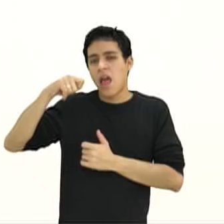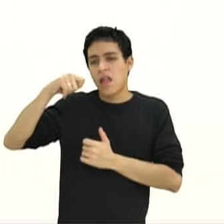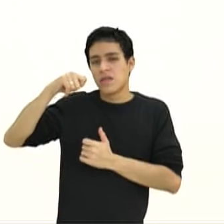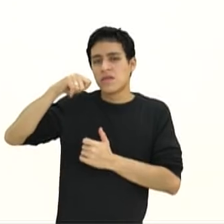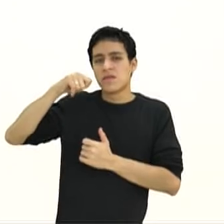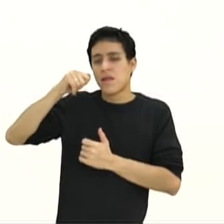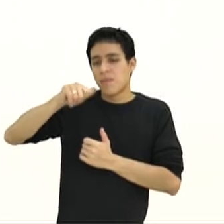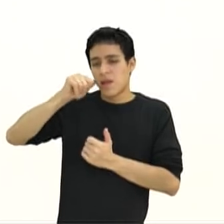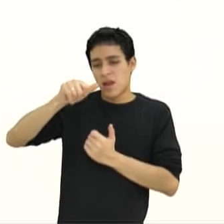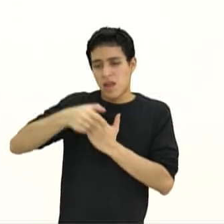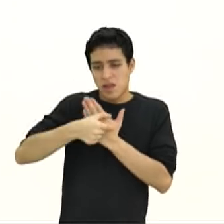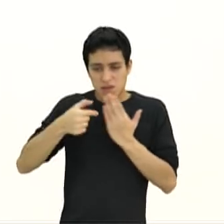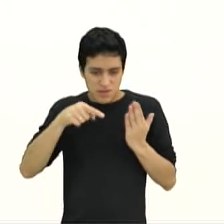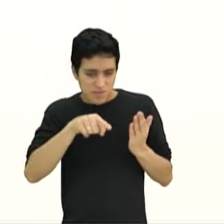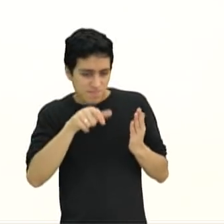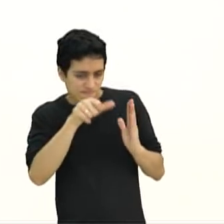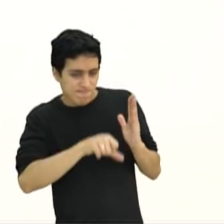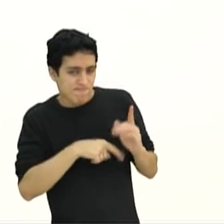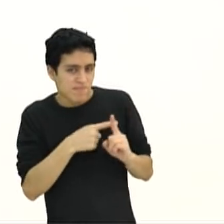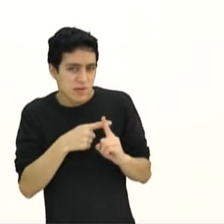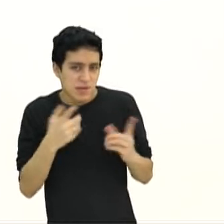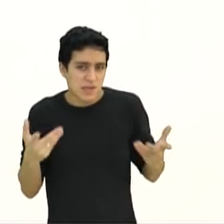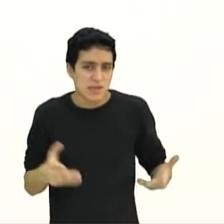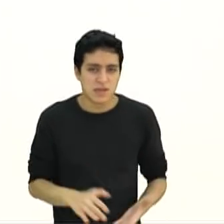acadêmicas da autora no ensaio?